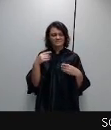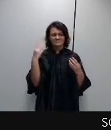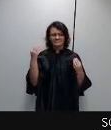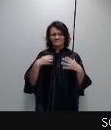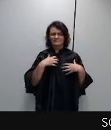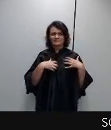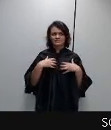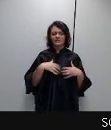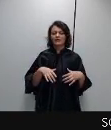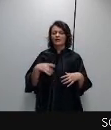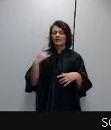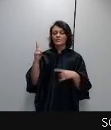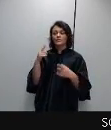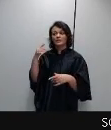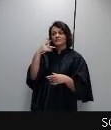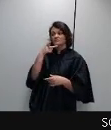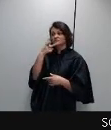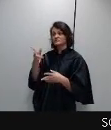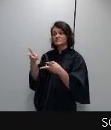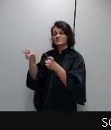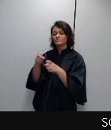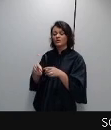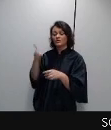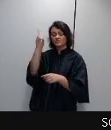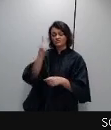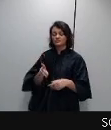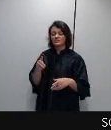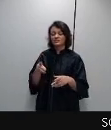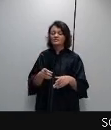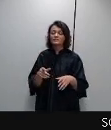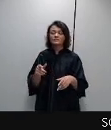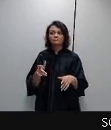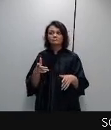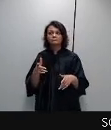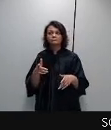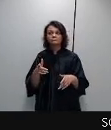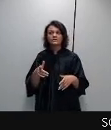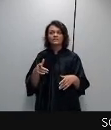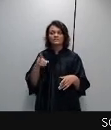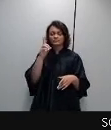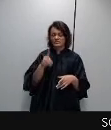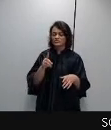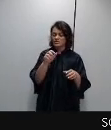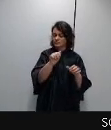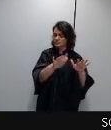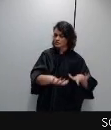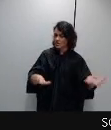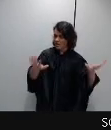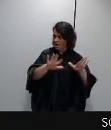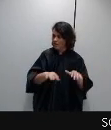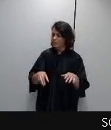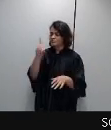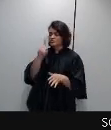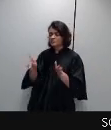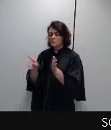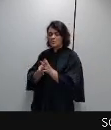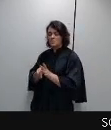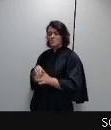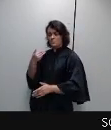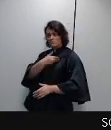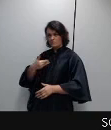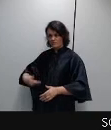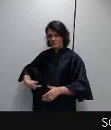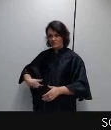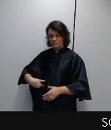afirmando que a função dos direitos em geral e do direito público em particular é proteger a vida